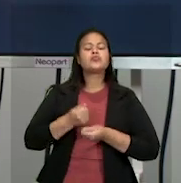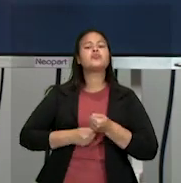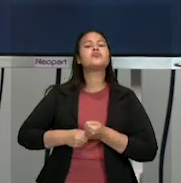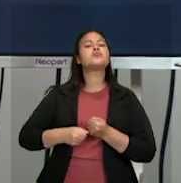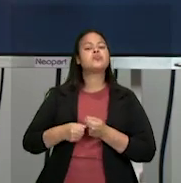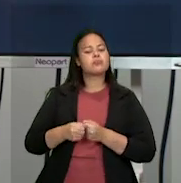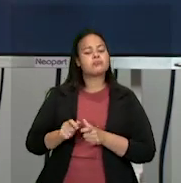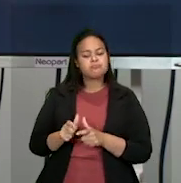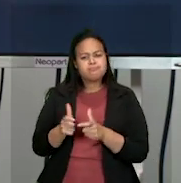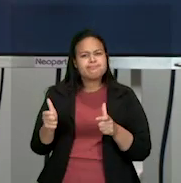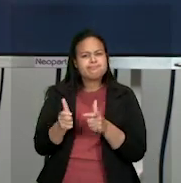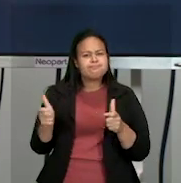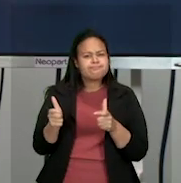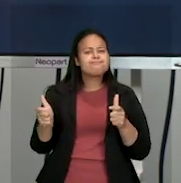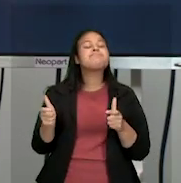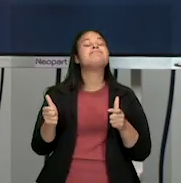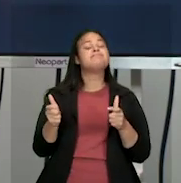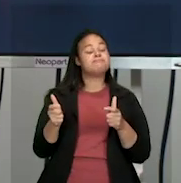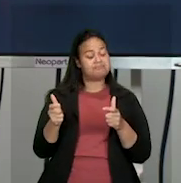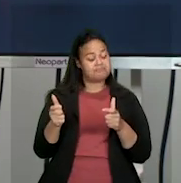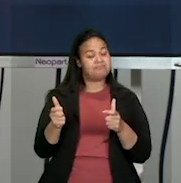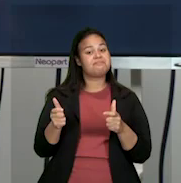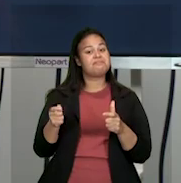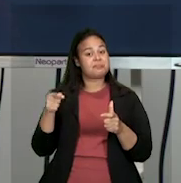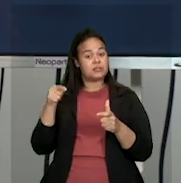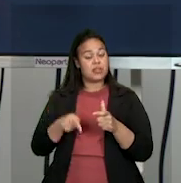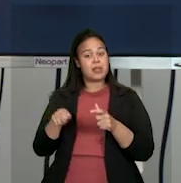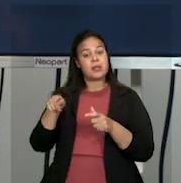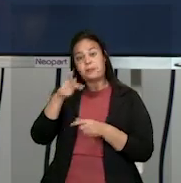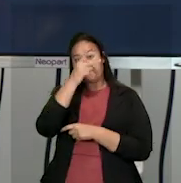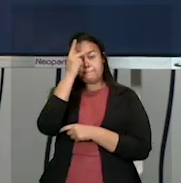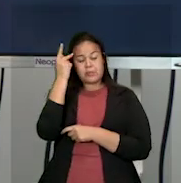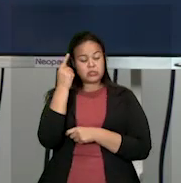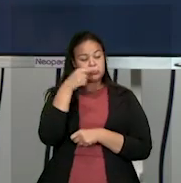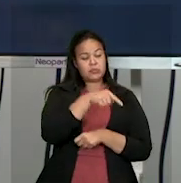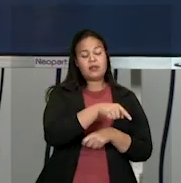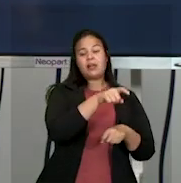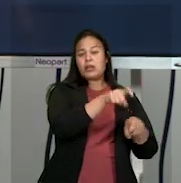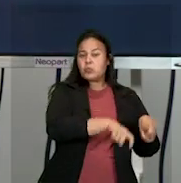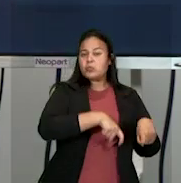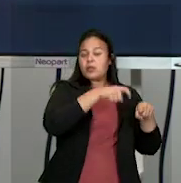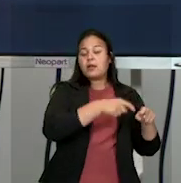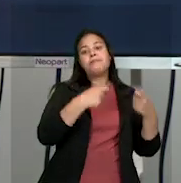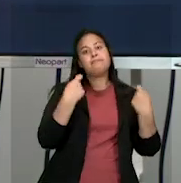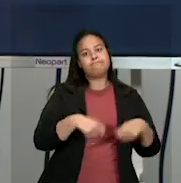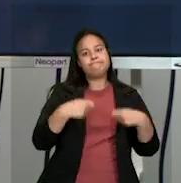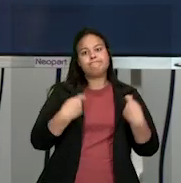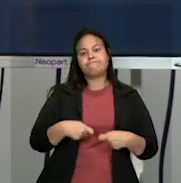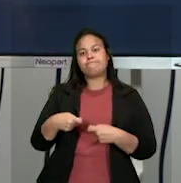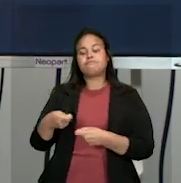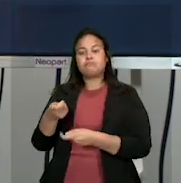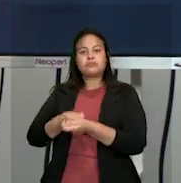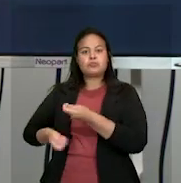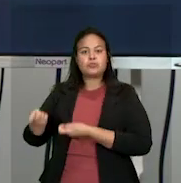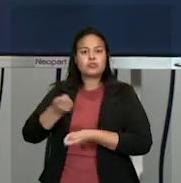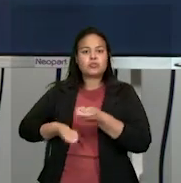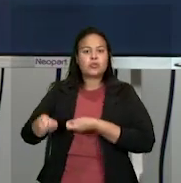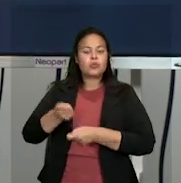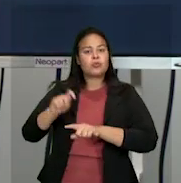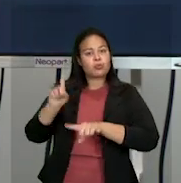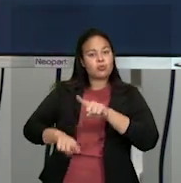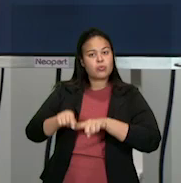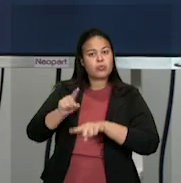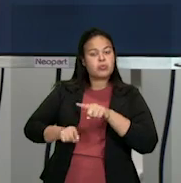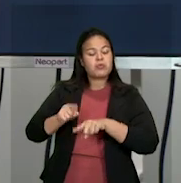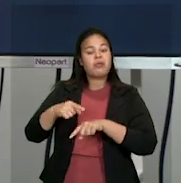comércio é mais intensa na cidade, então as pessoas do campo necessitam desse comércio, desses produtos que estão